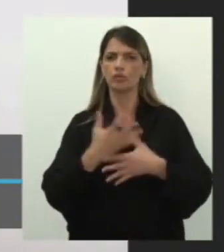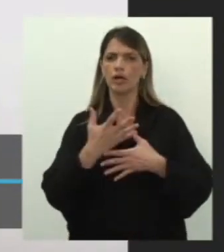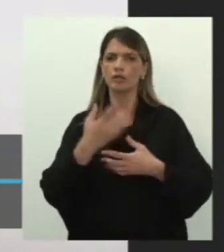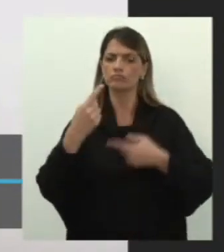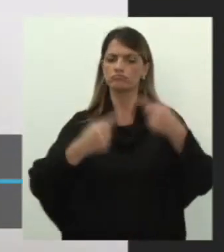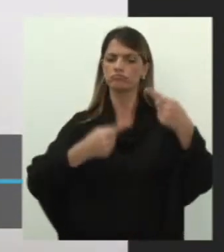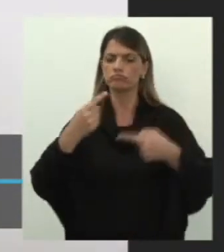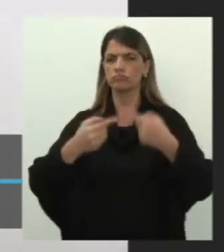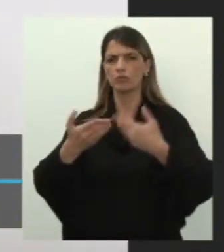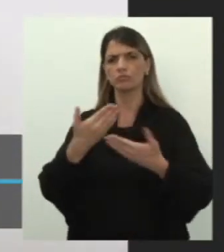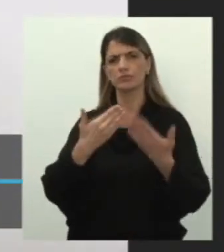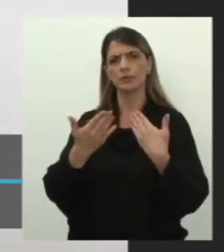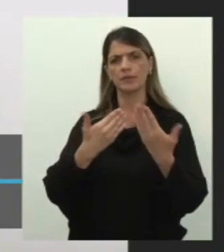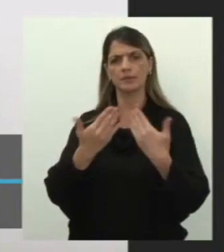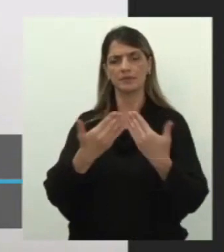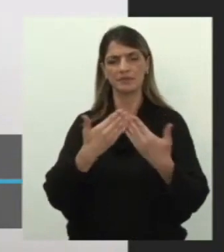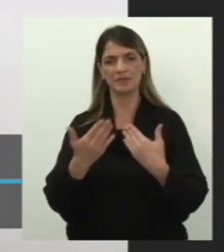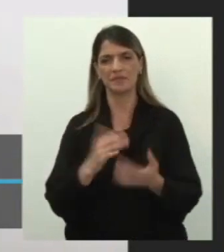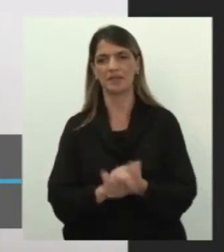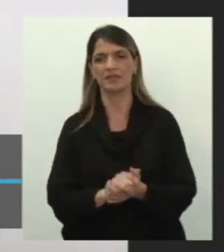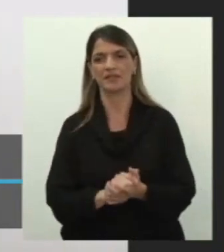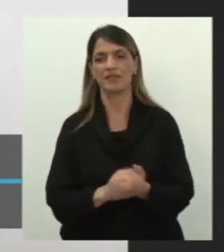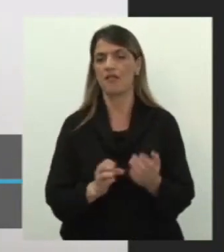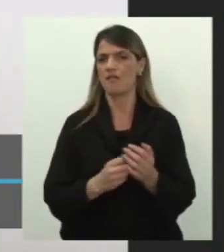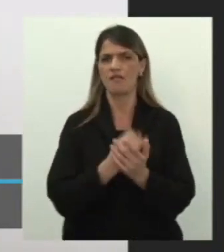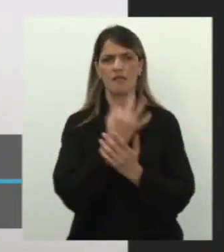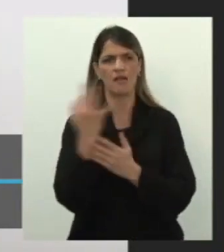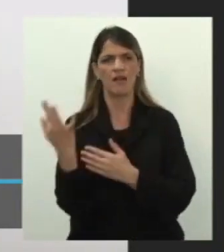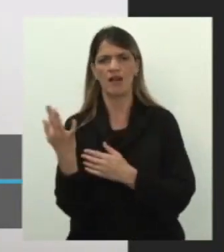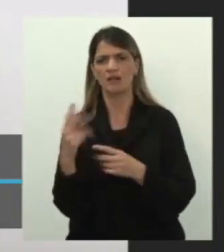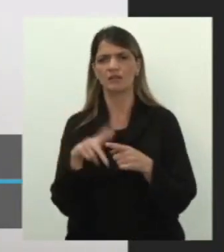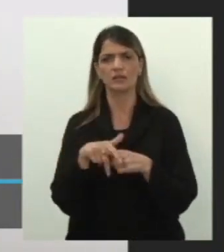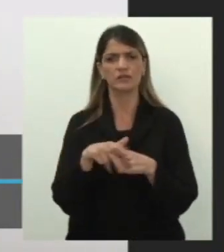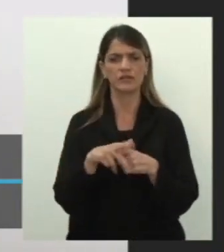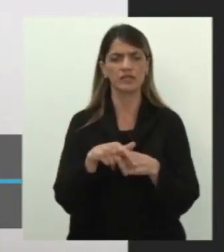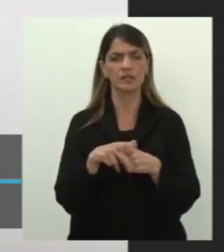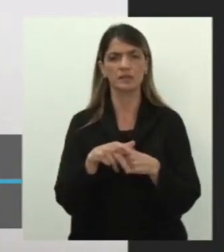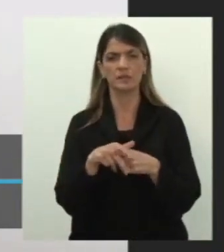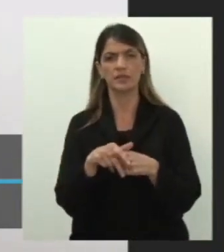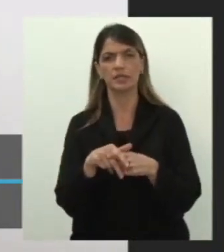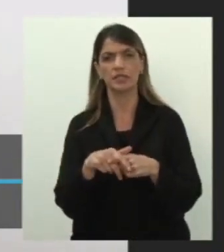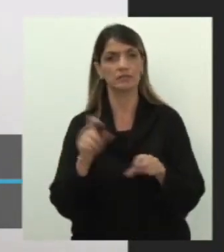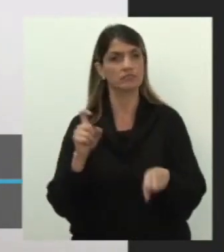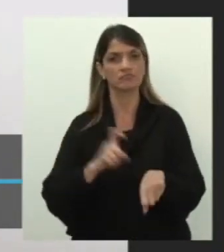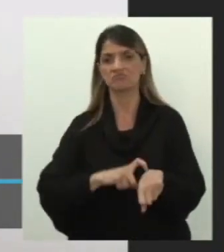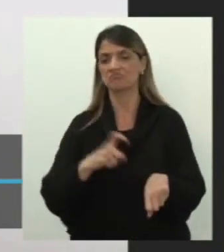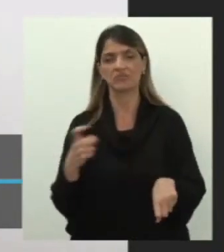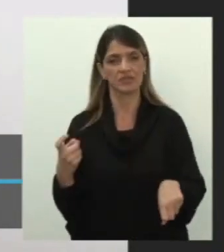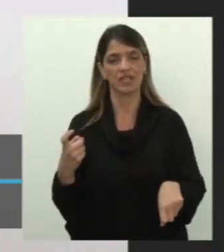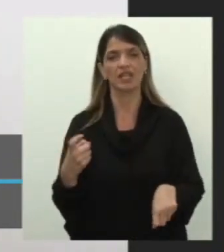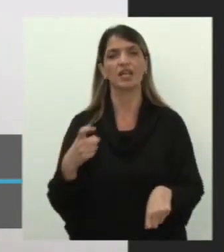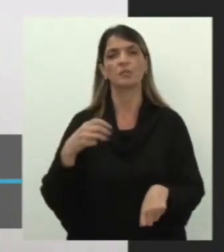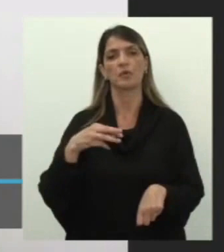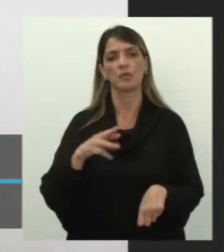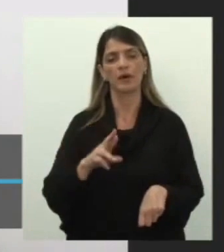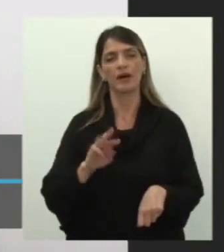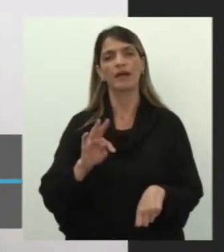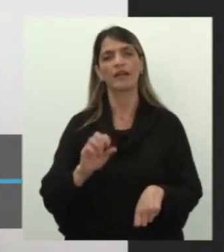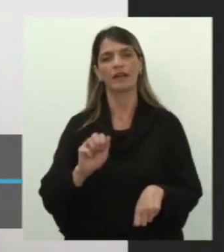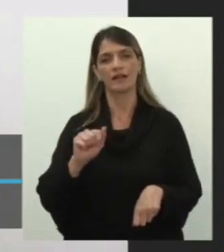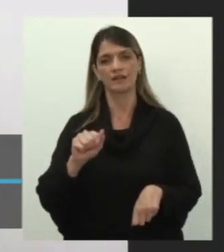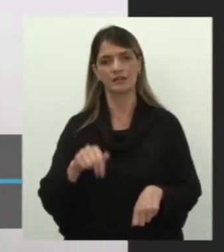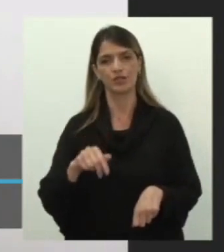discussão. Muitos falam em ferramentas de tempo real, professora Marta,